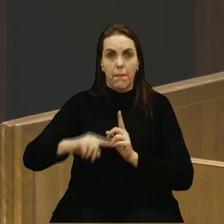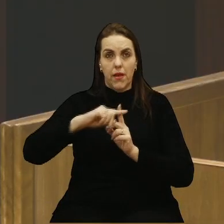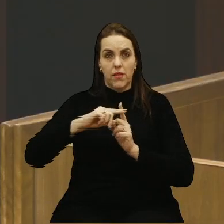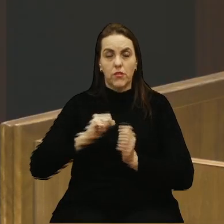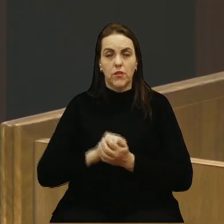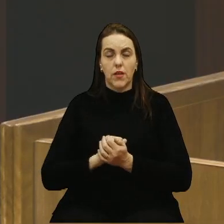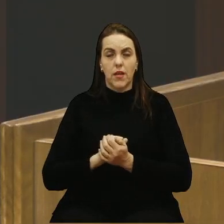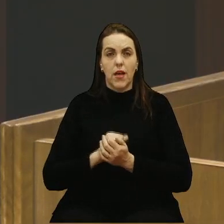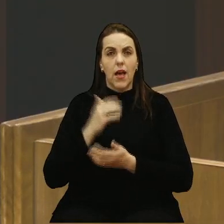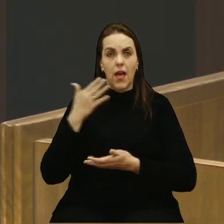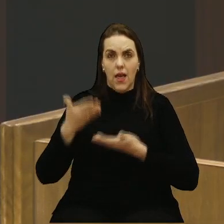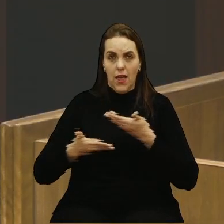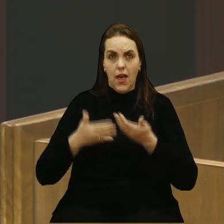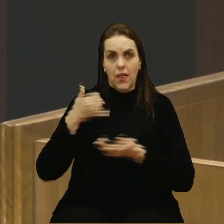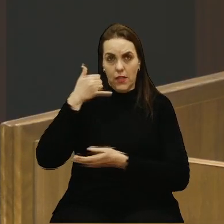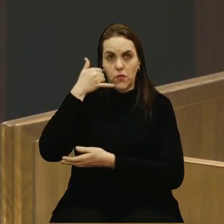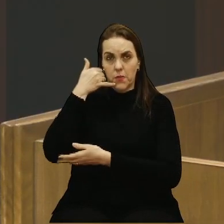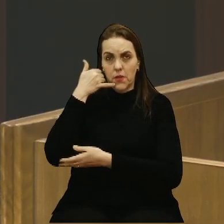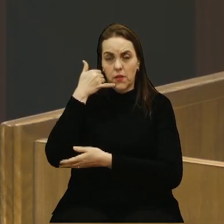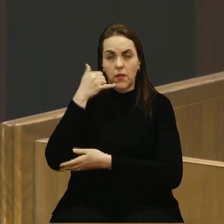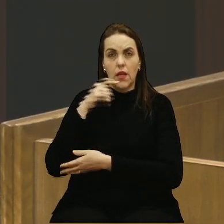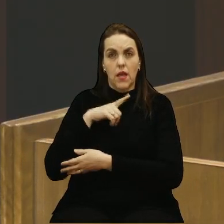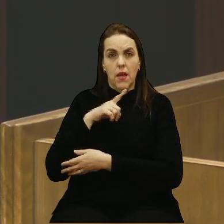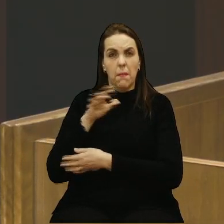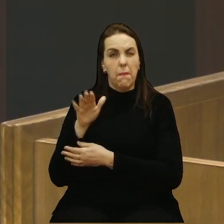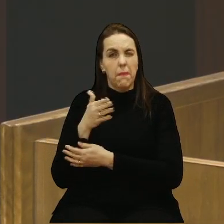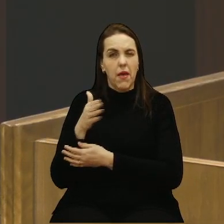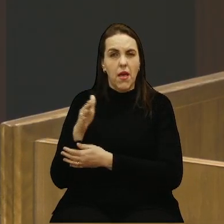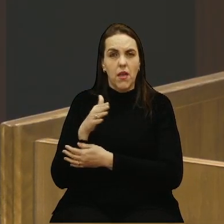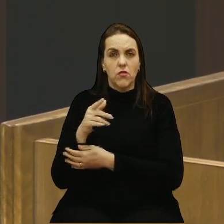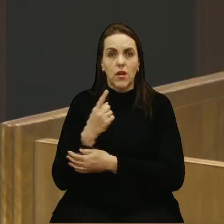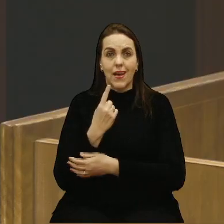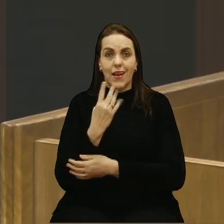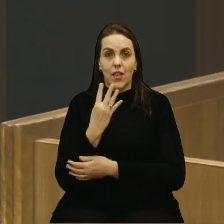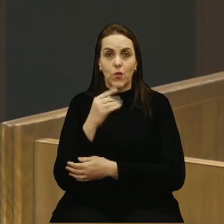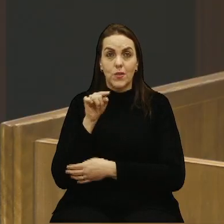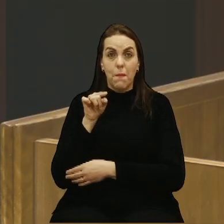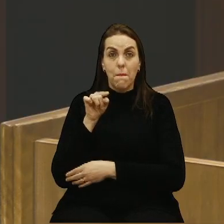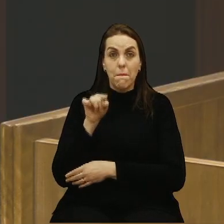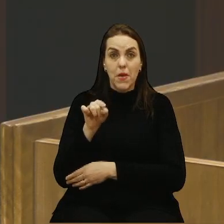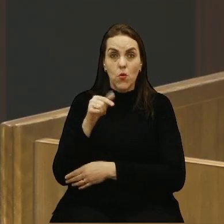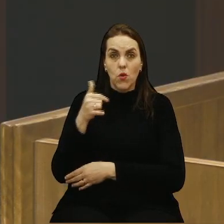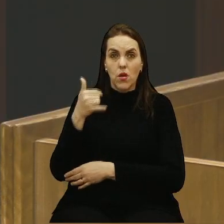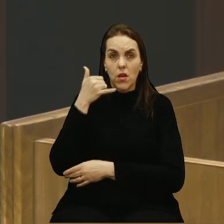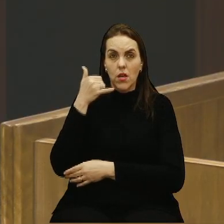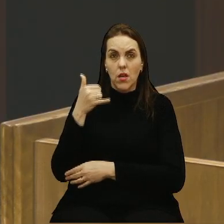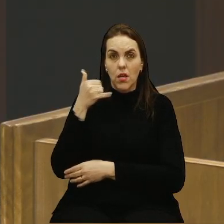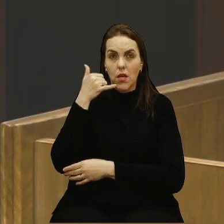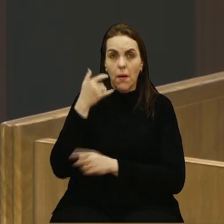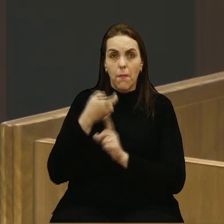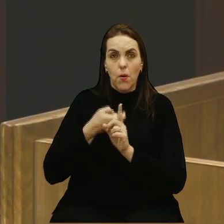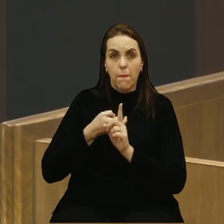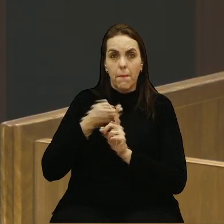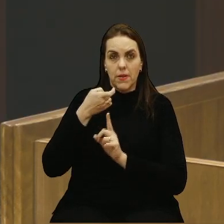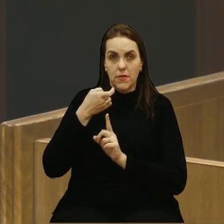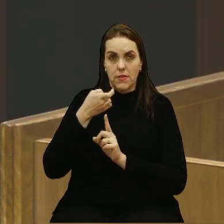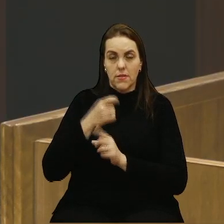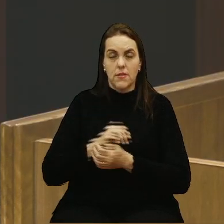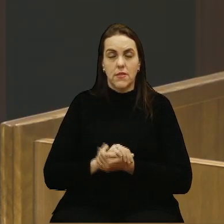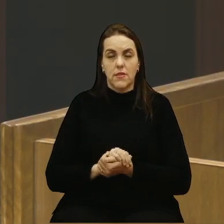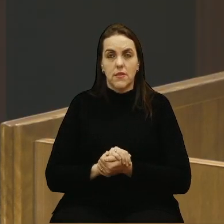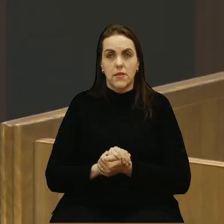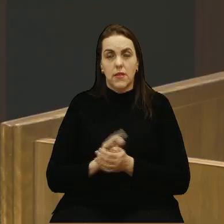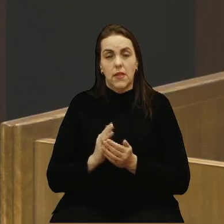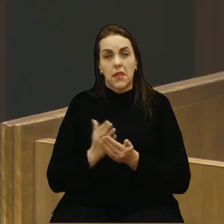Essas atendentes, em média, são 14 mil ligações por mês.